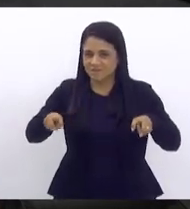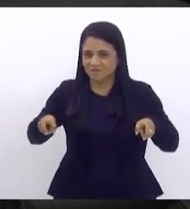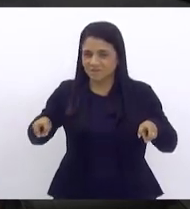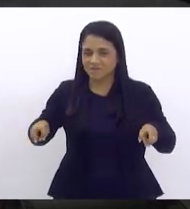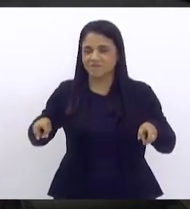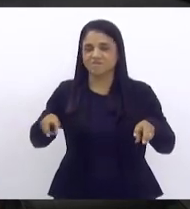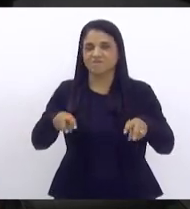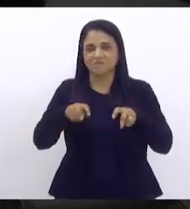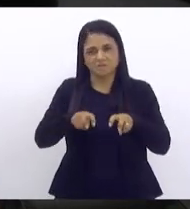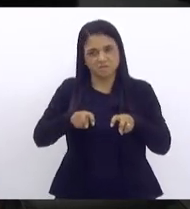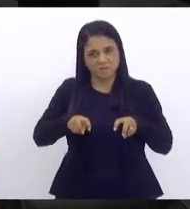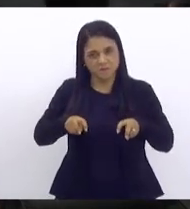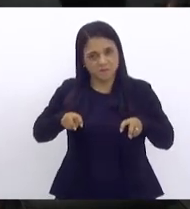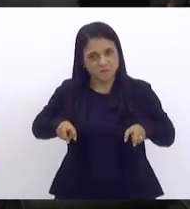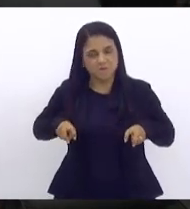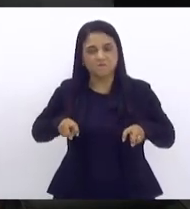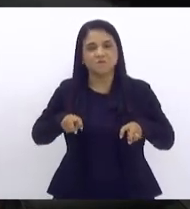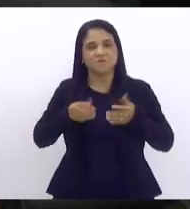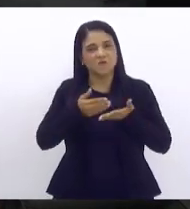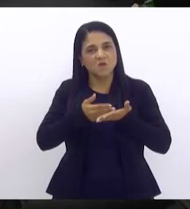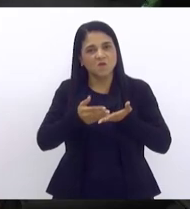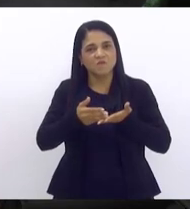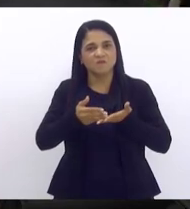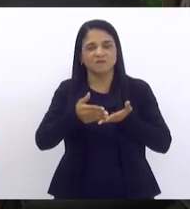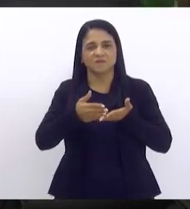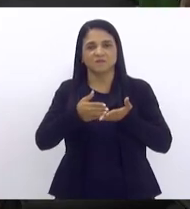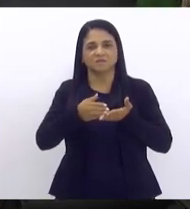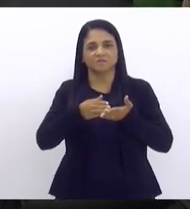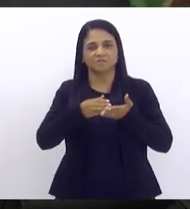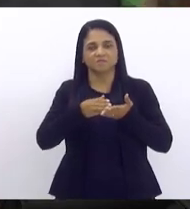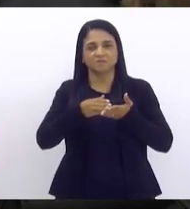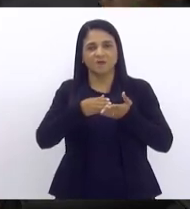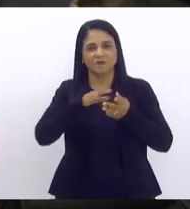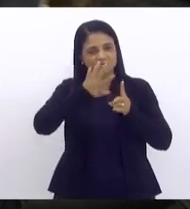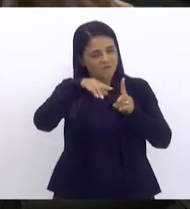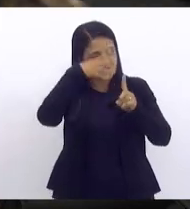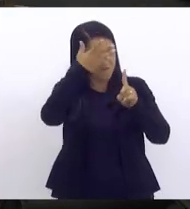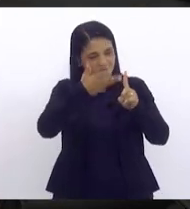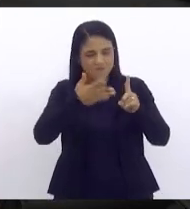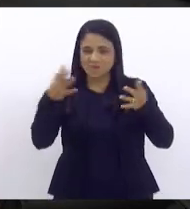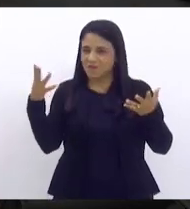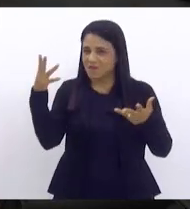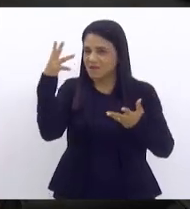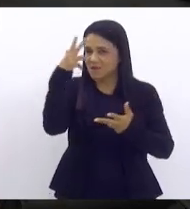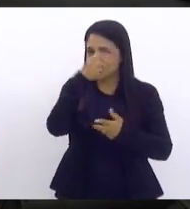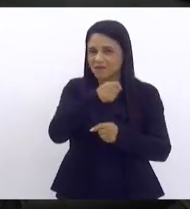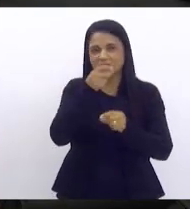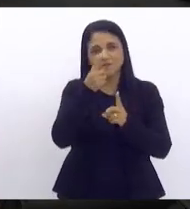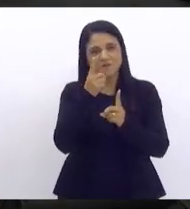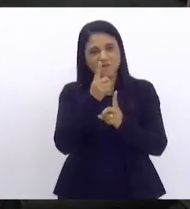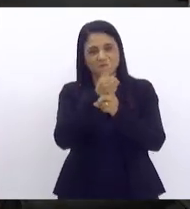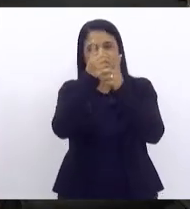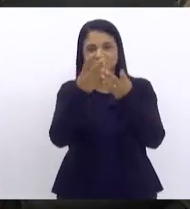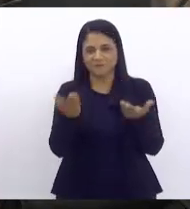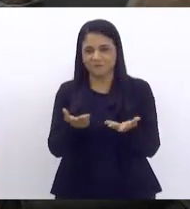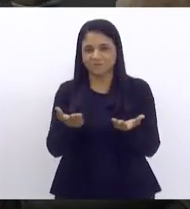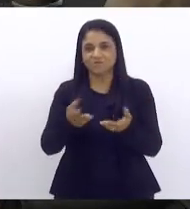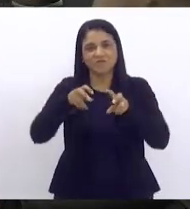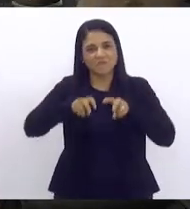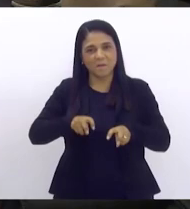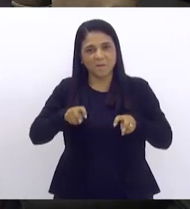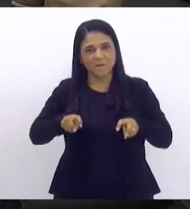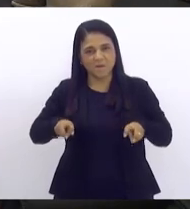que possamos iniciar a nossa linda cerimônia, esse lindo encontro. Então, por favor, podemos nos